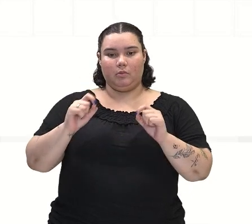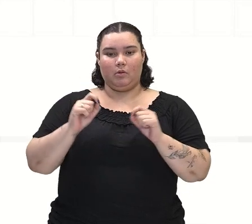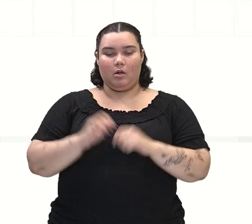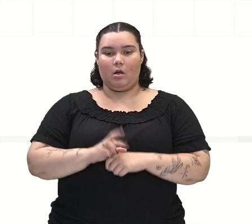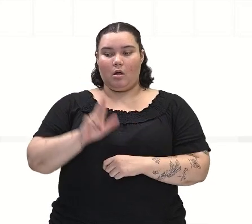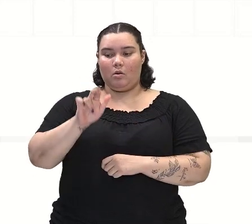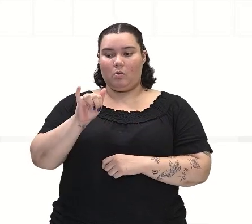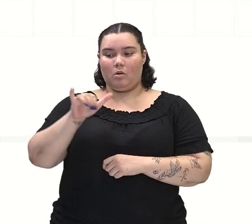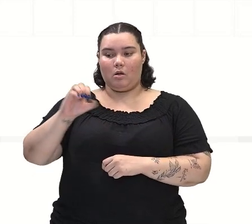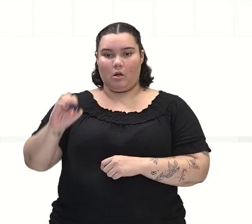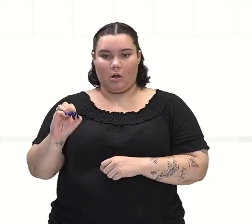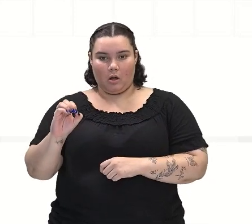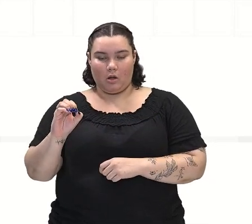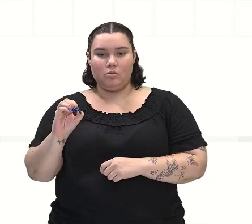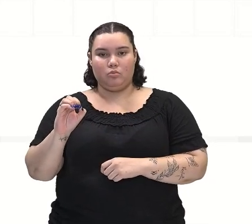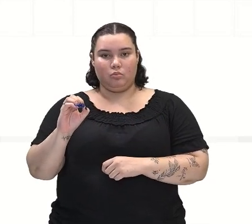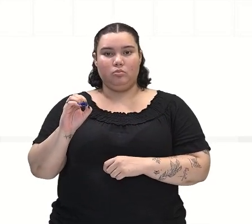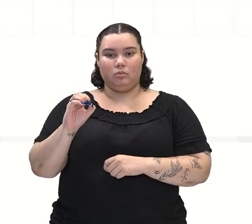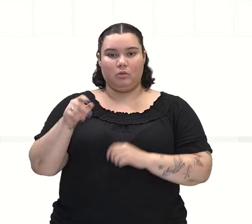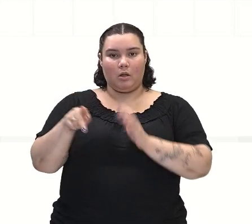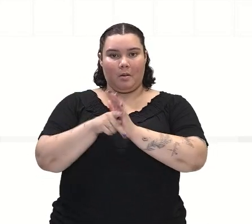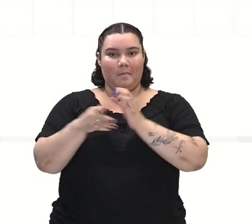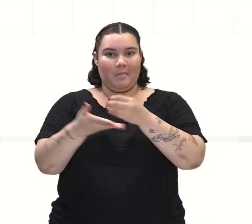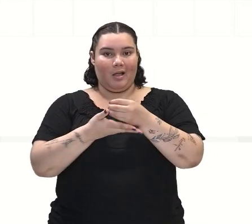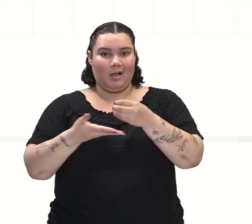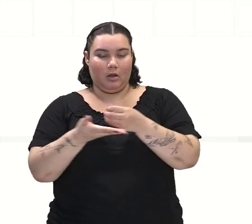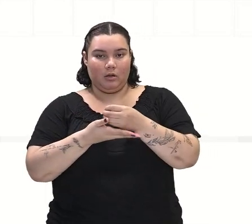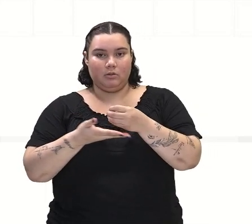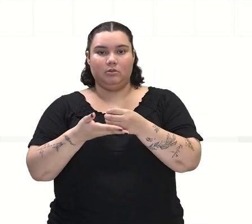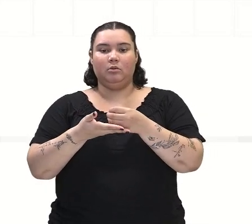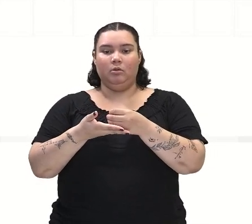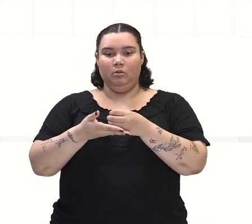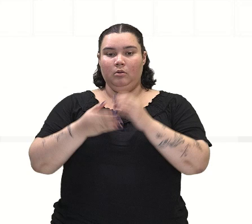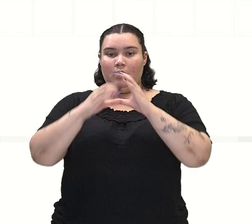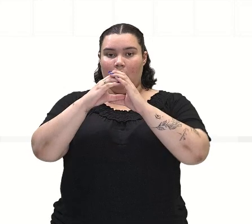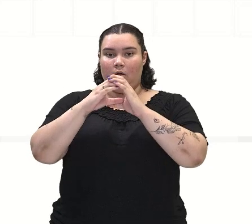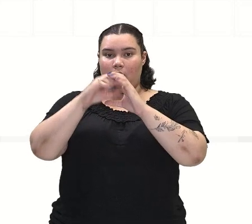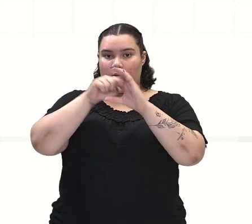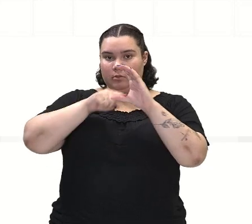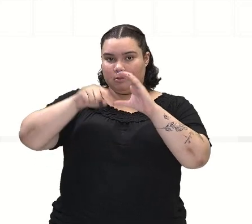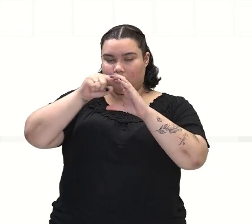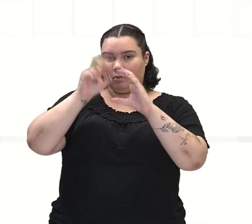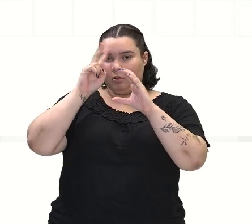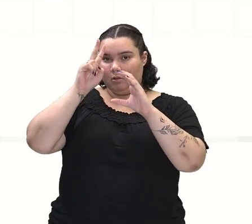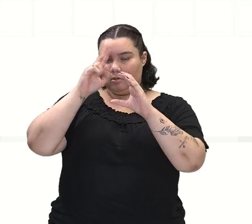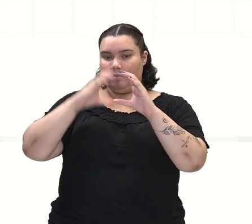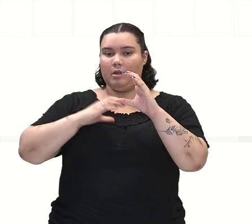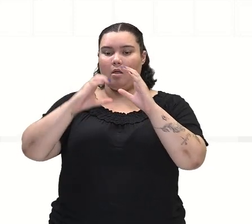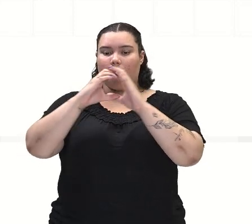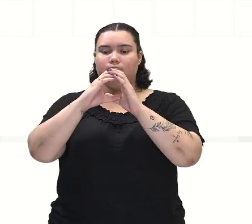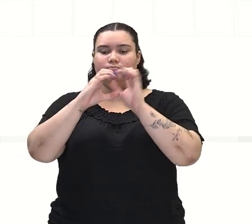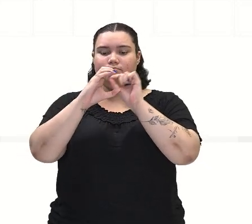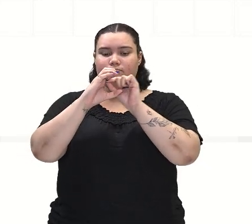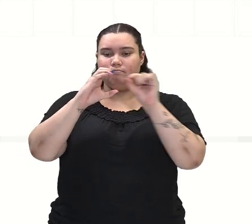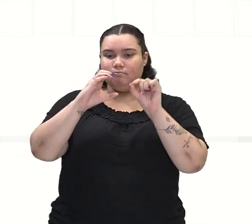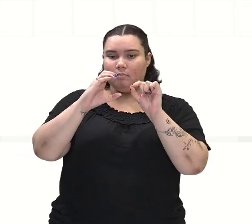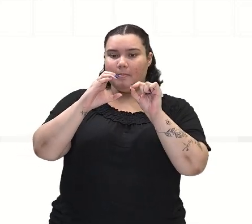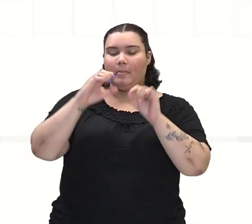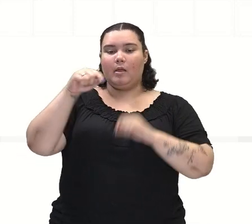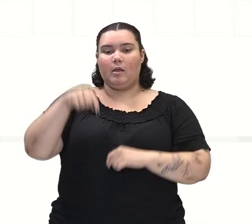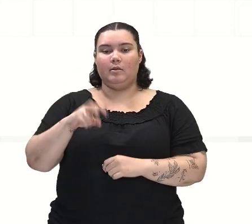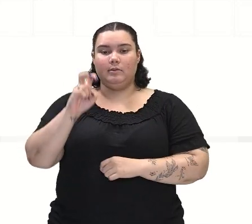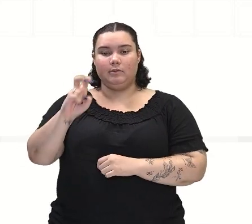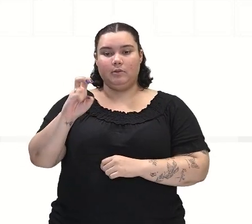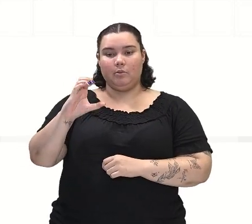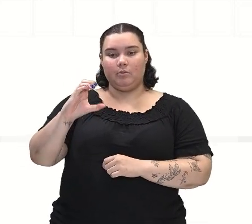que o raio da base, né, que a base é um círculo, e esse raio ele disse que mede